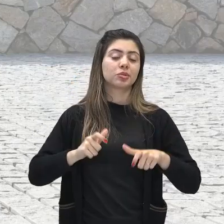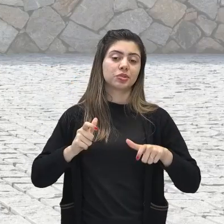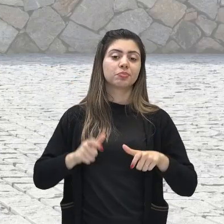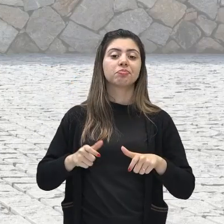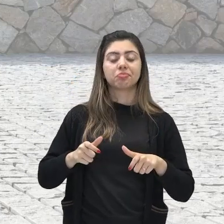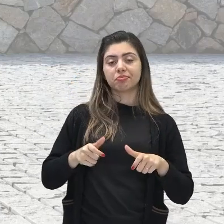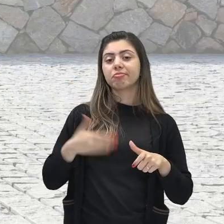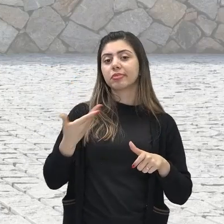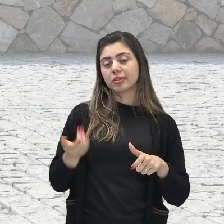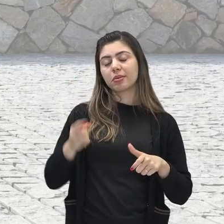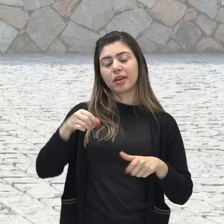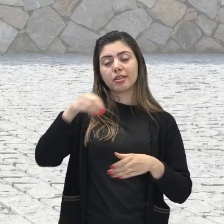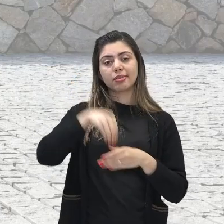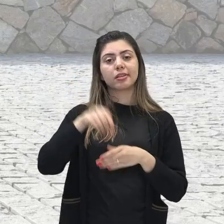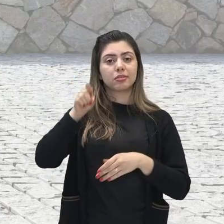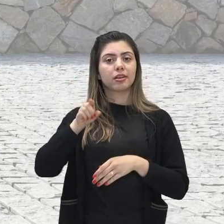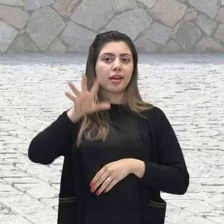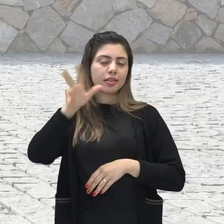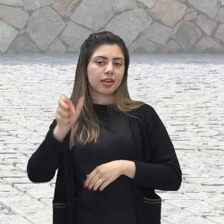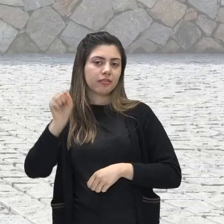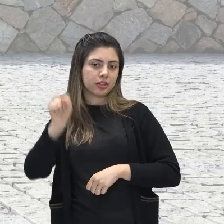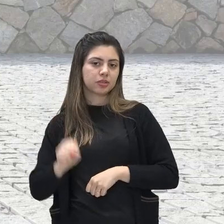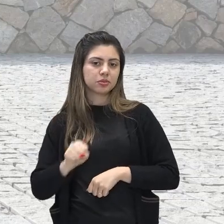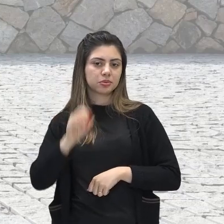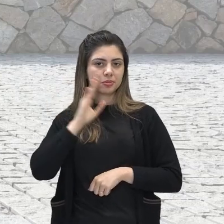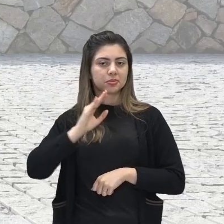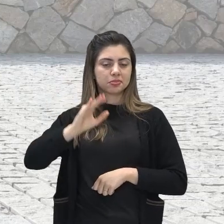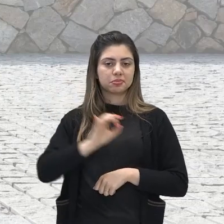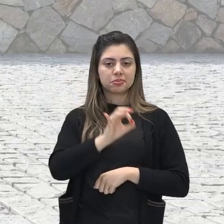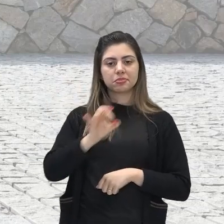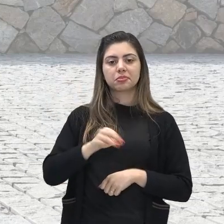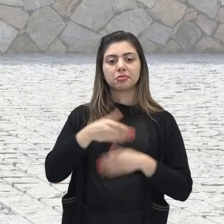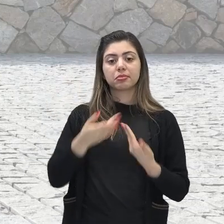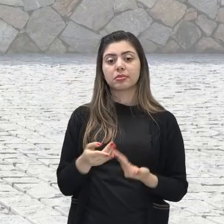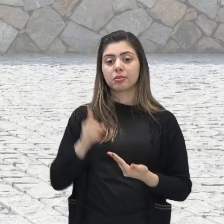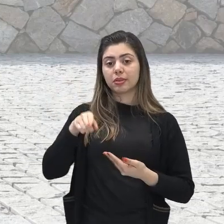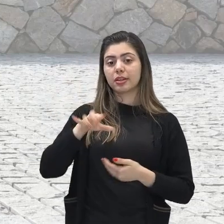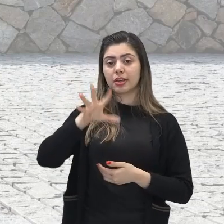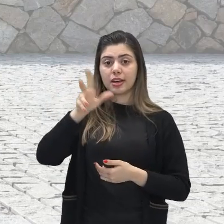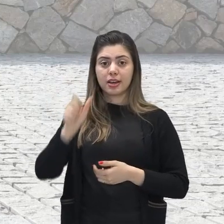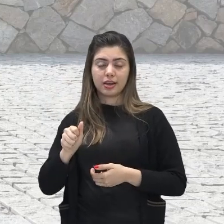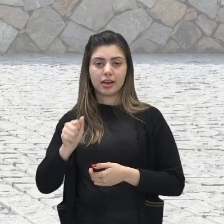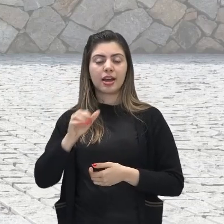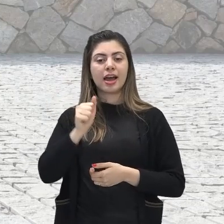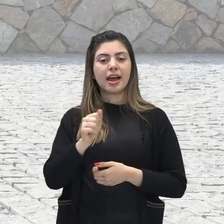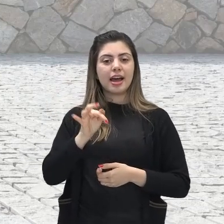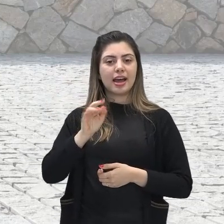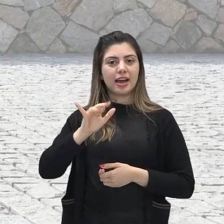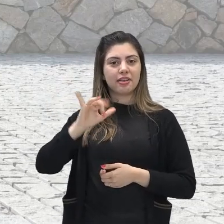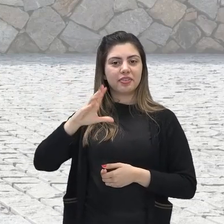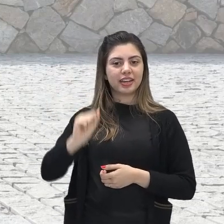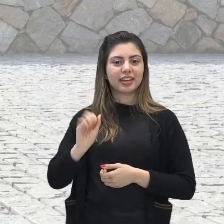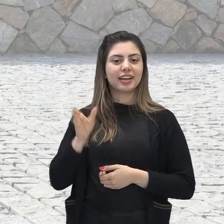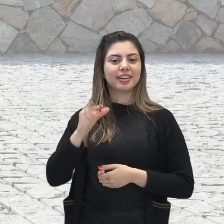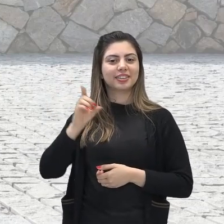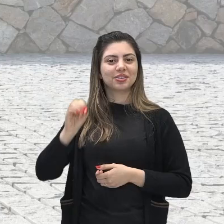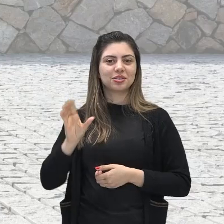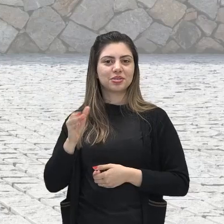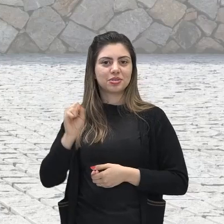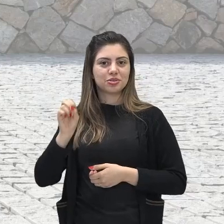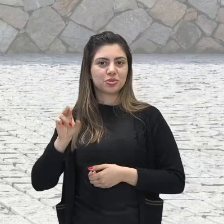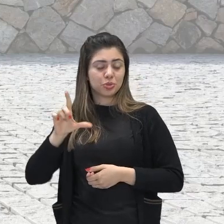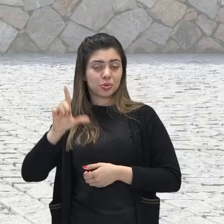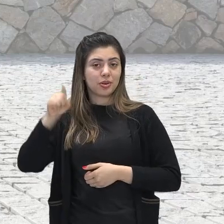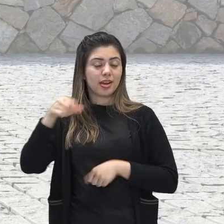Dentro da África do Sul, principalmente. A África do Sul não é o continente, a África é o continente, a África do Sul é